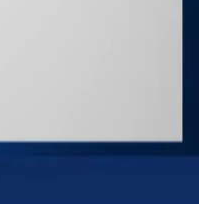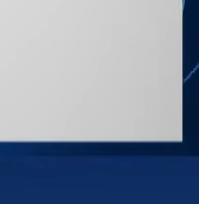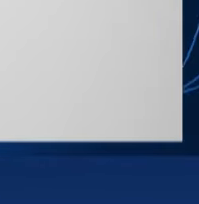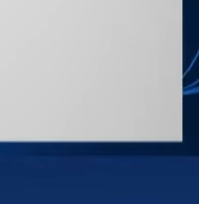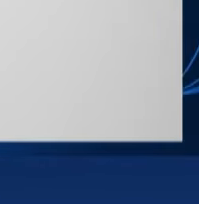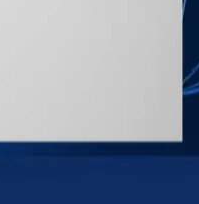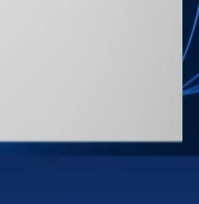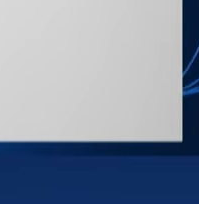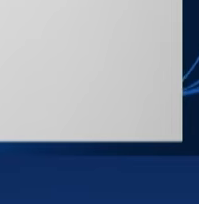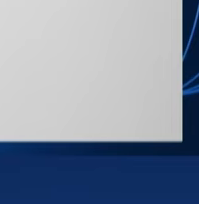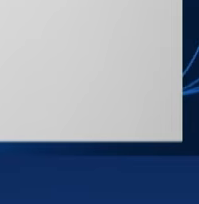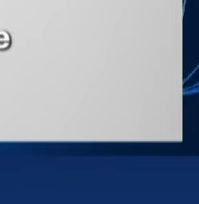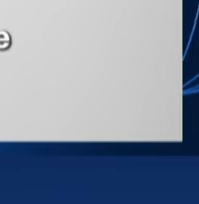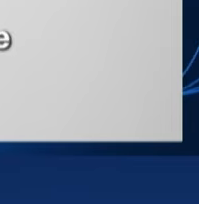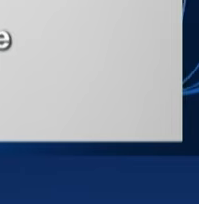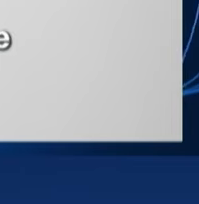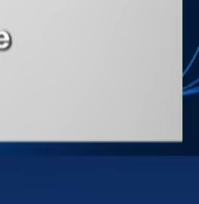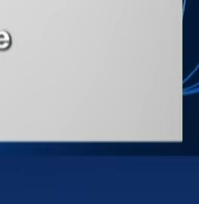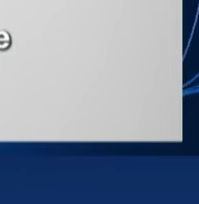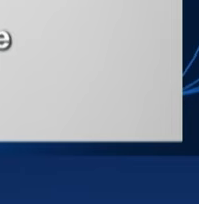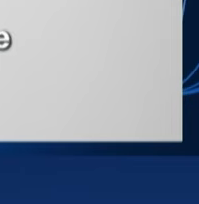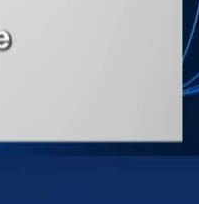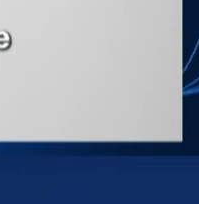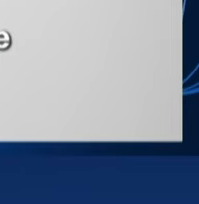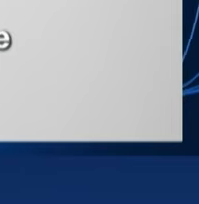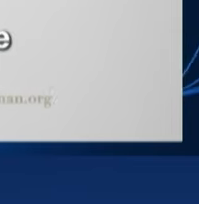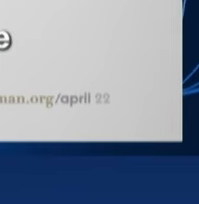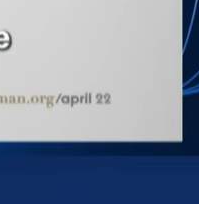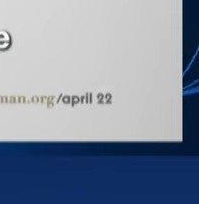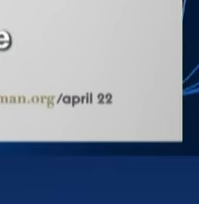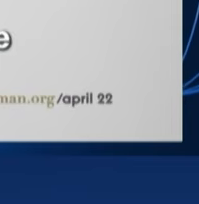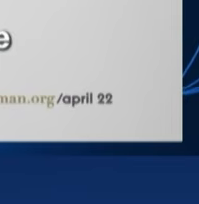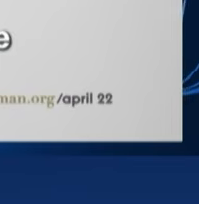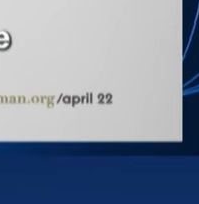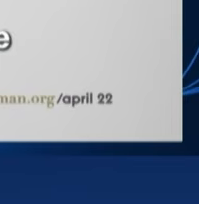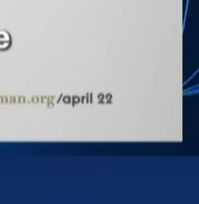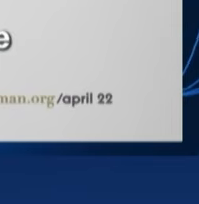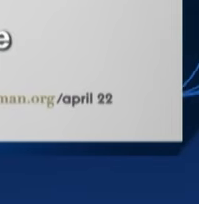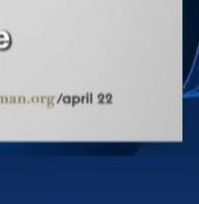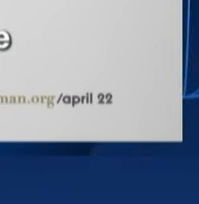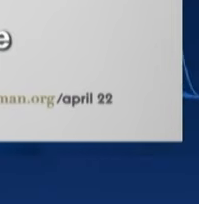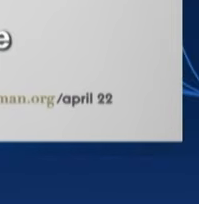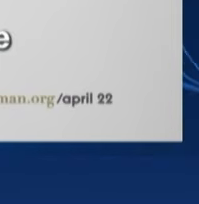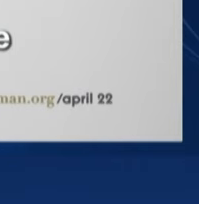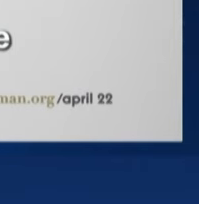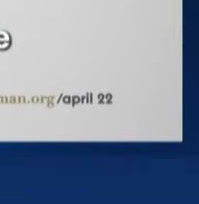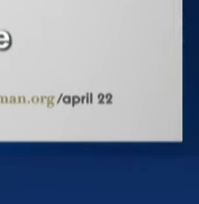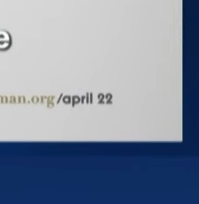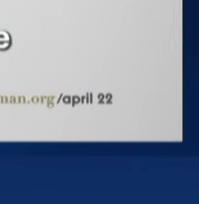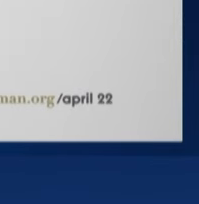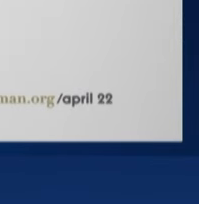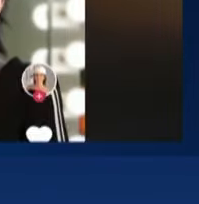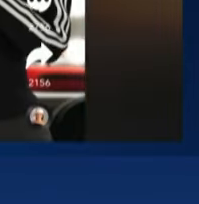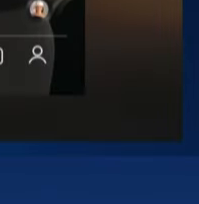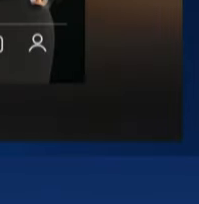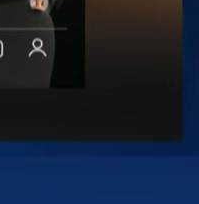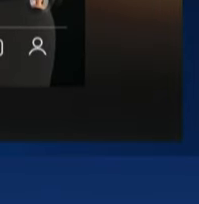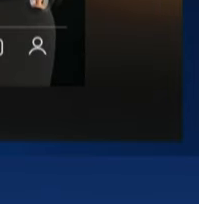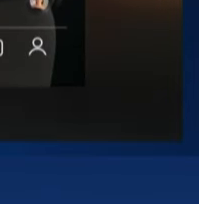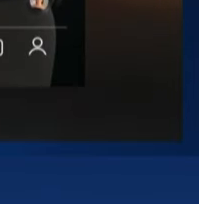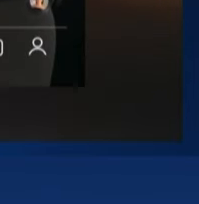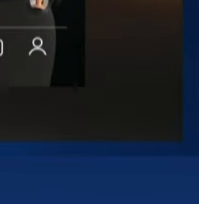Barbie Oi pessoal hoje vou contar como me tornei a maior influenciadora virtual do Mundo